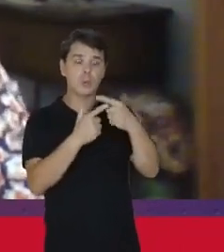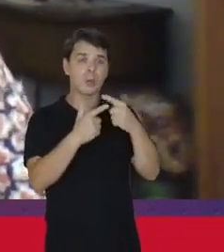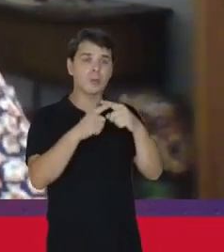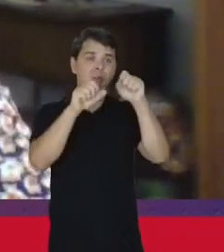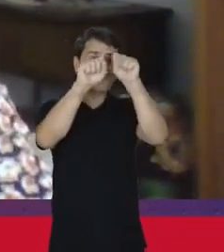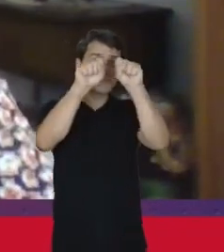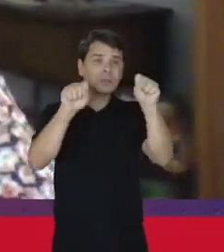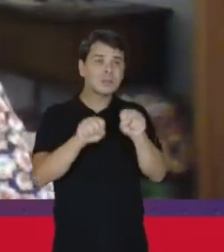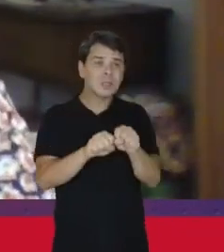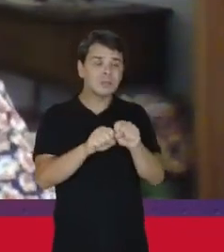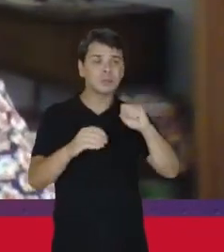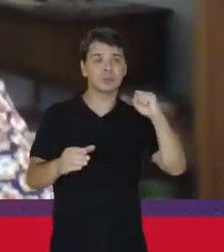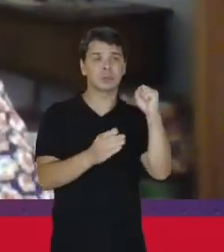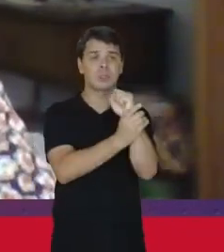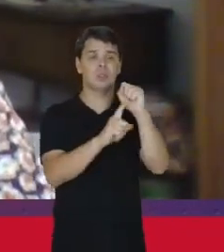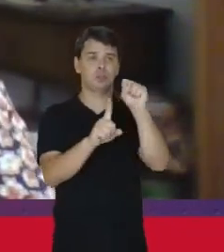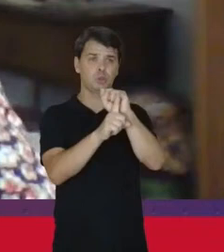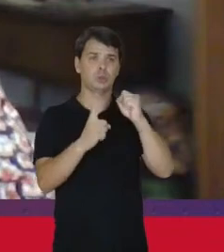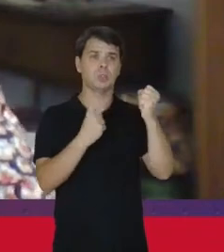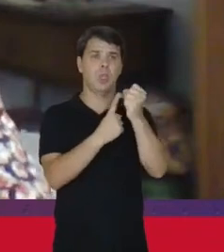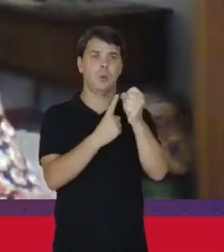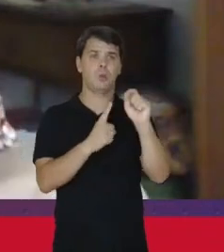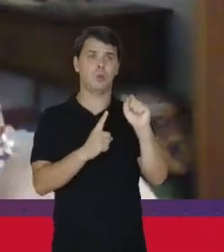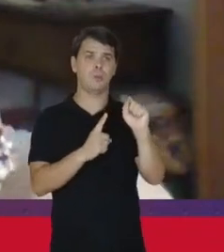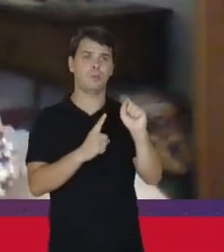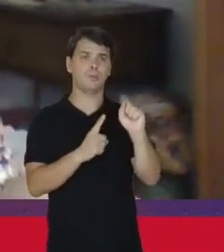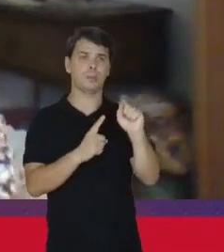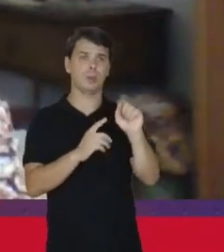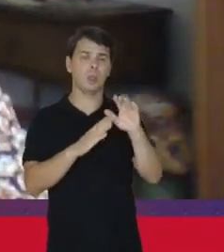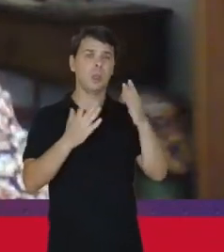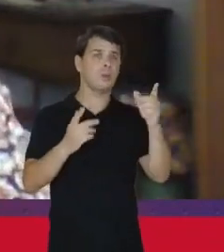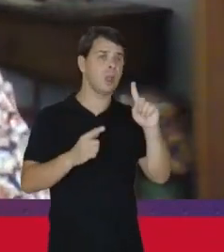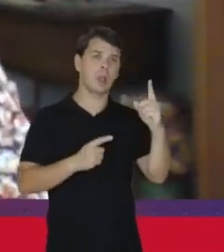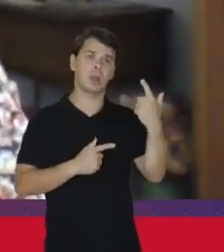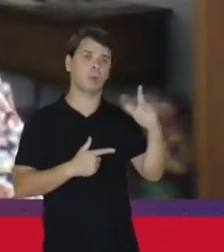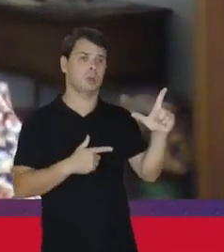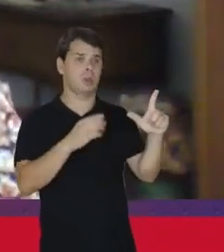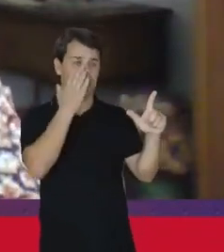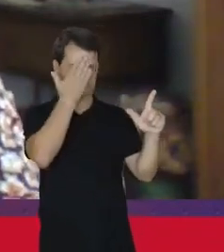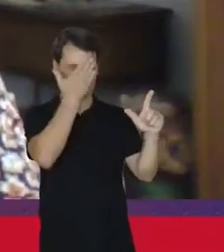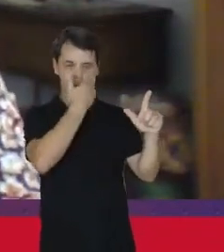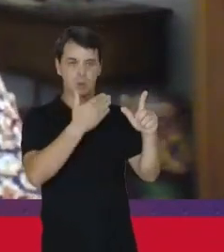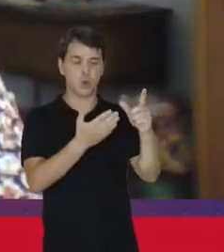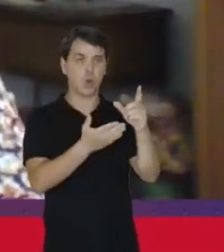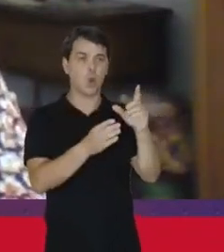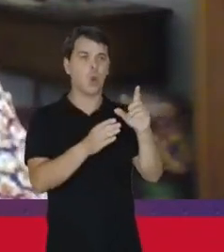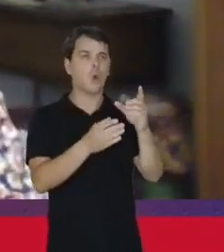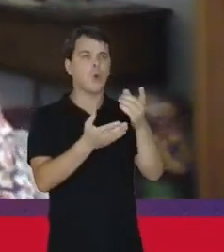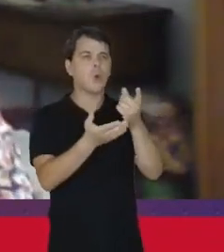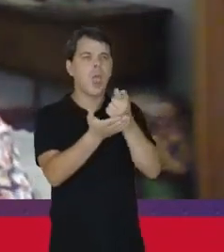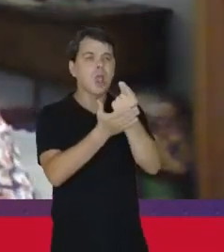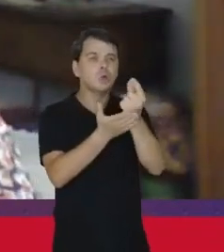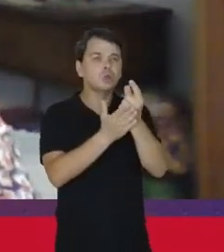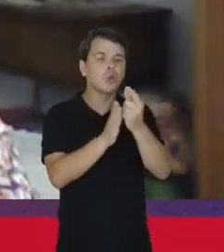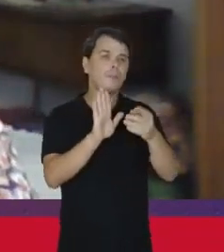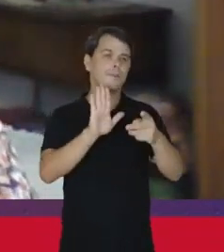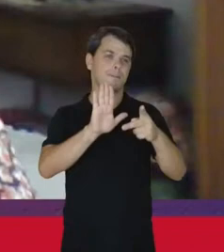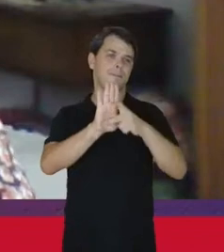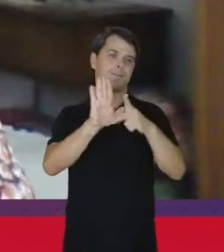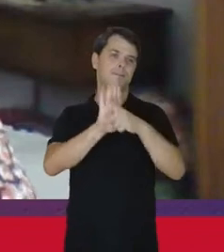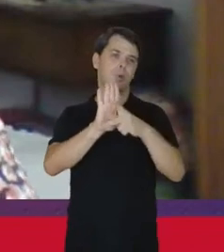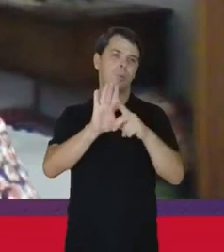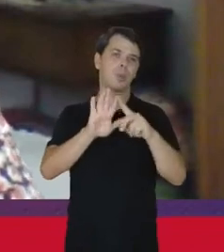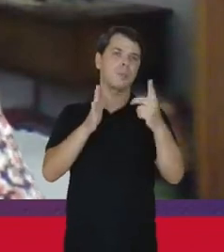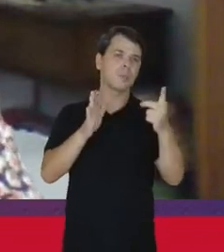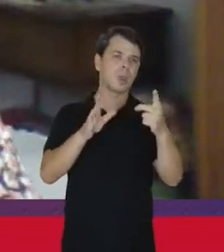do sistema de seguridade social e, portanto, ela não tem um orçamento próprio, ela tem um